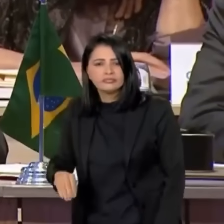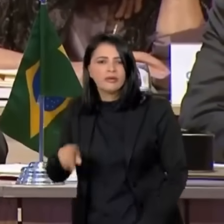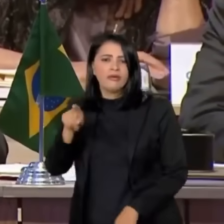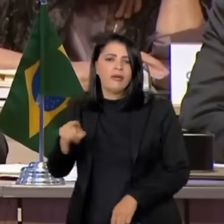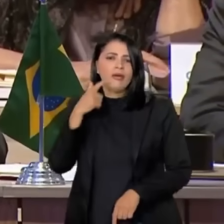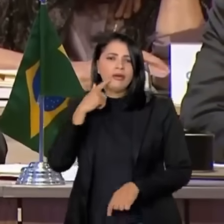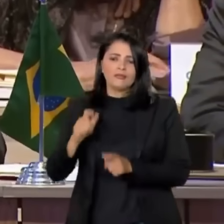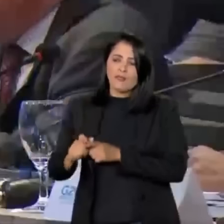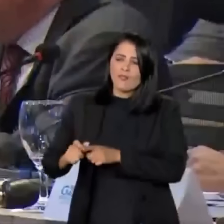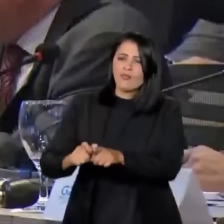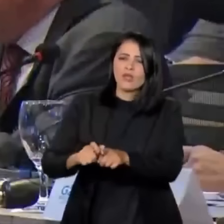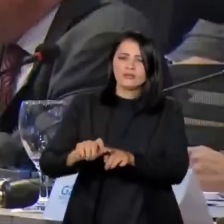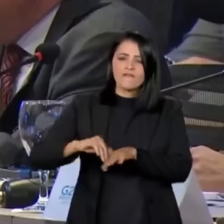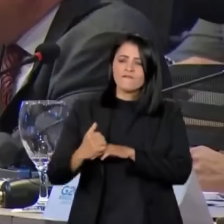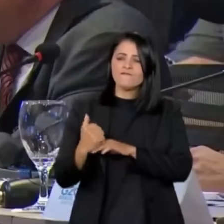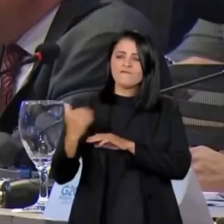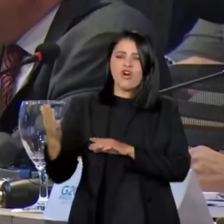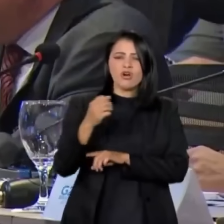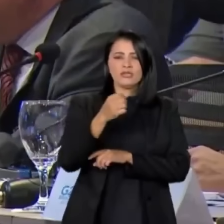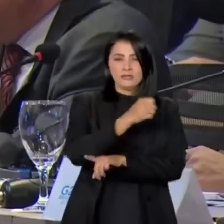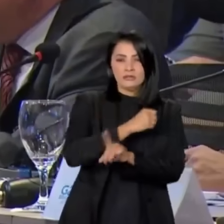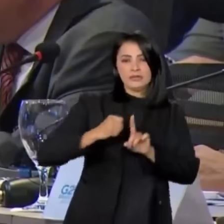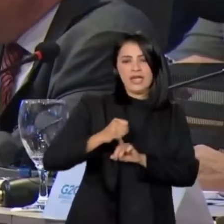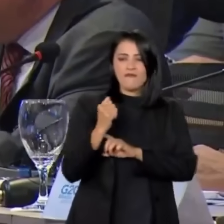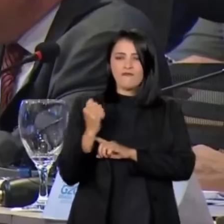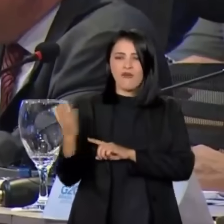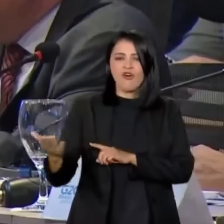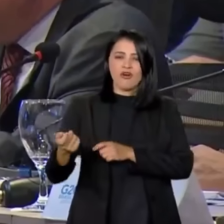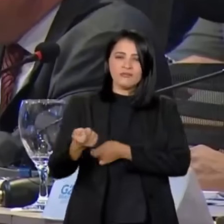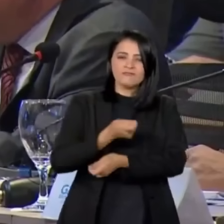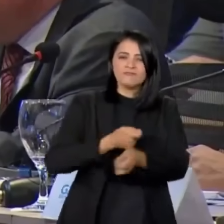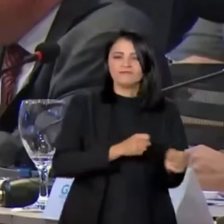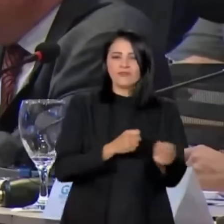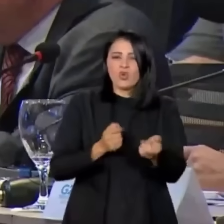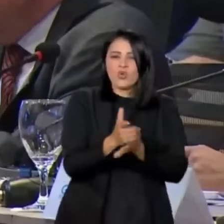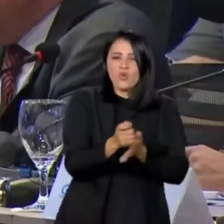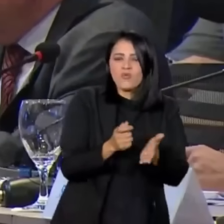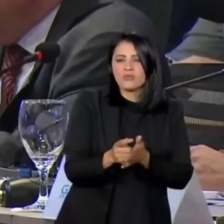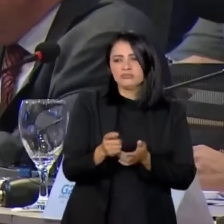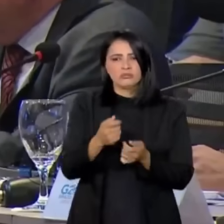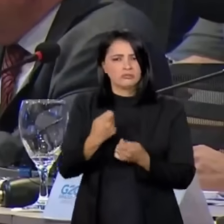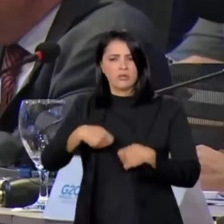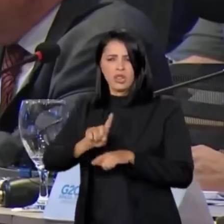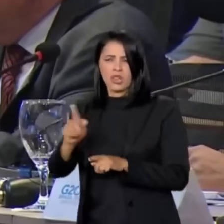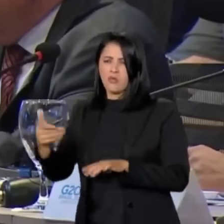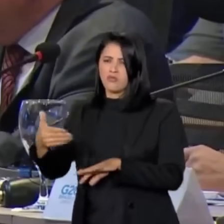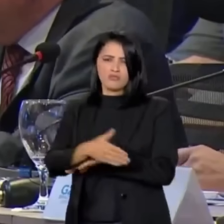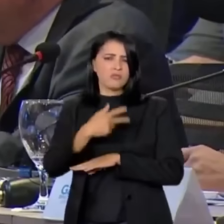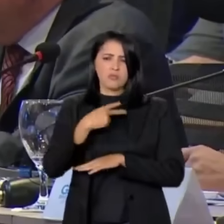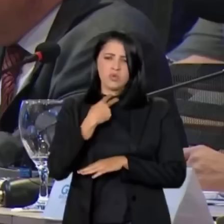da sociedade e do mercado. Os que não puderam ser incorporados à produção e ao